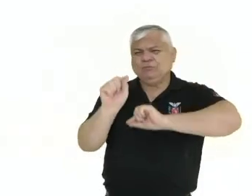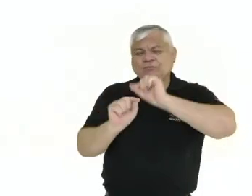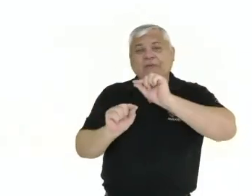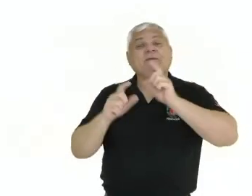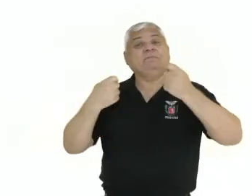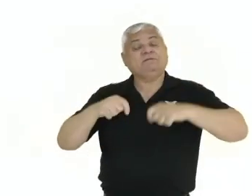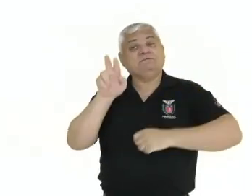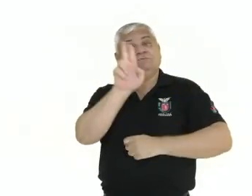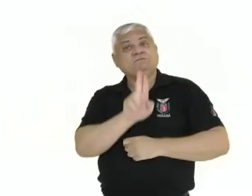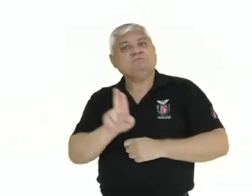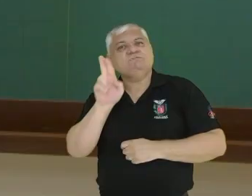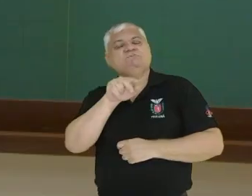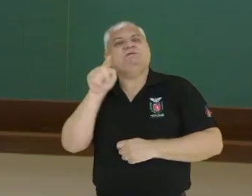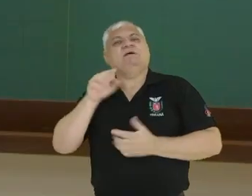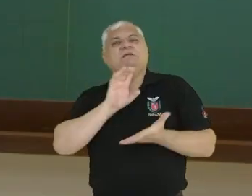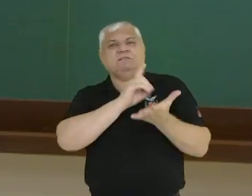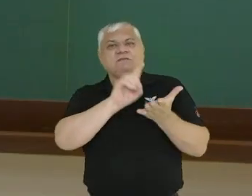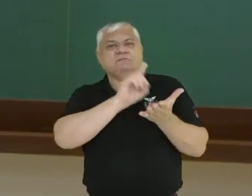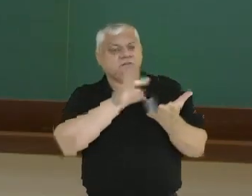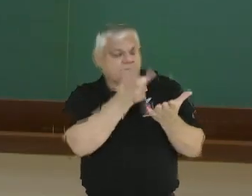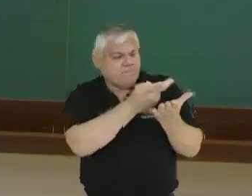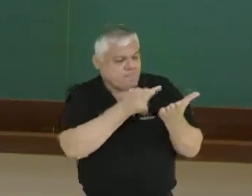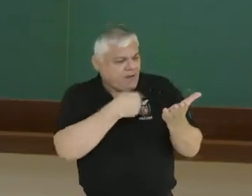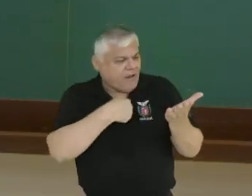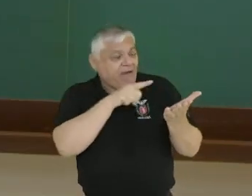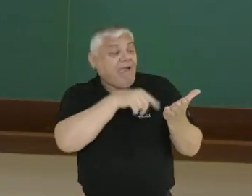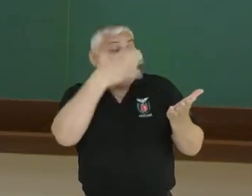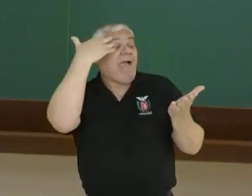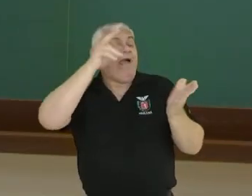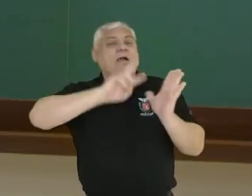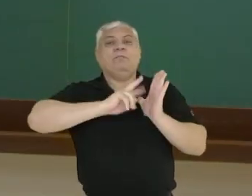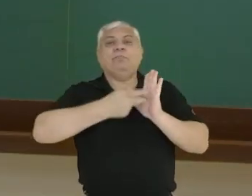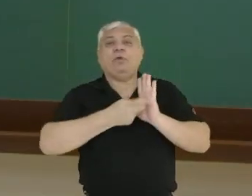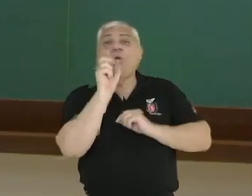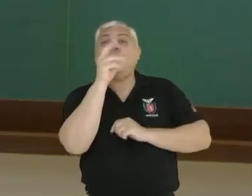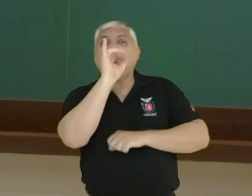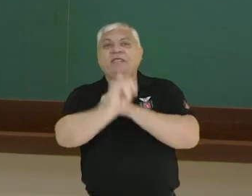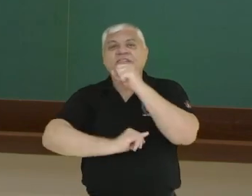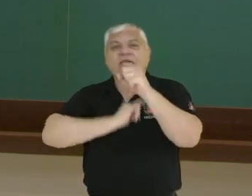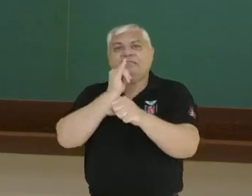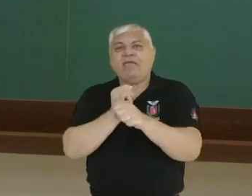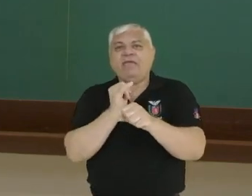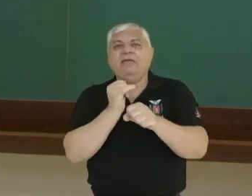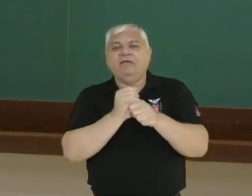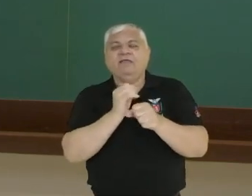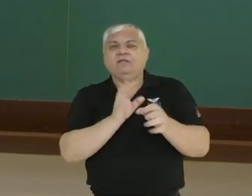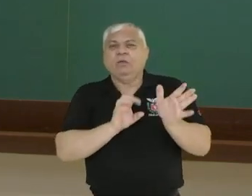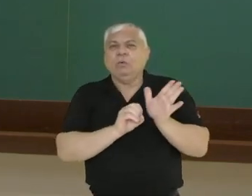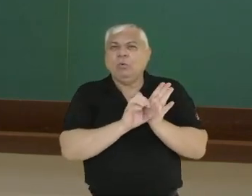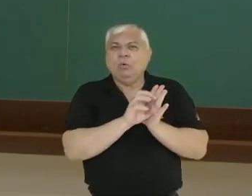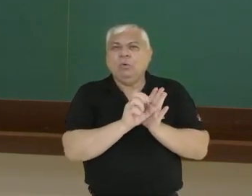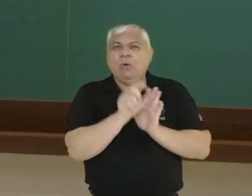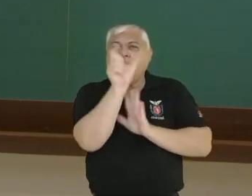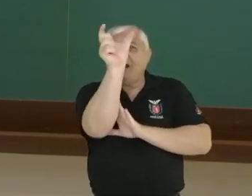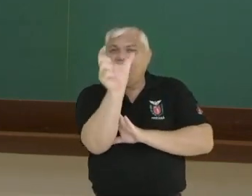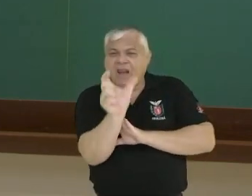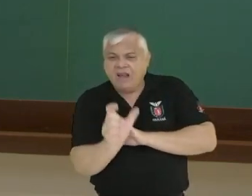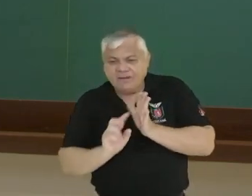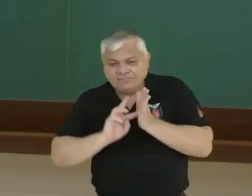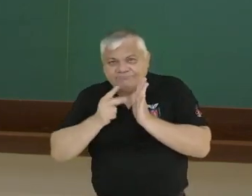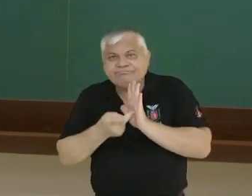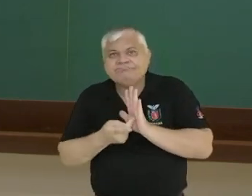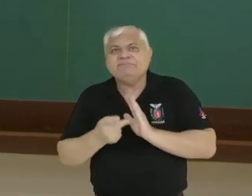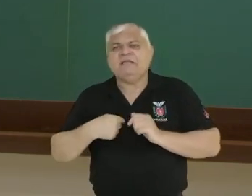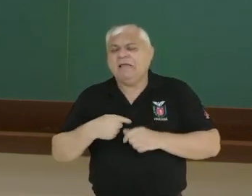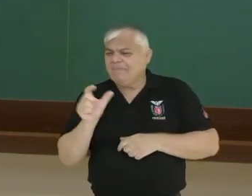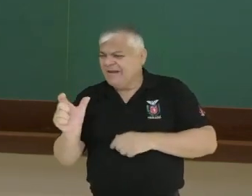devemos utilizar o nosso dicionário ou ainda pesquisar na internet, né? Então é bem importante, não podemos ficar com dúvida. Se eu não